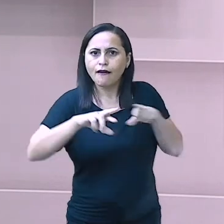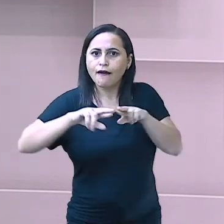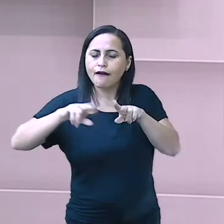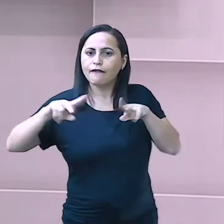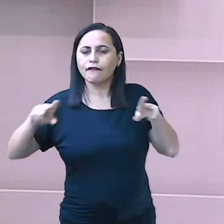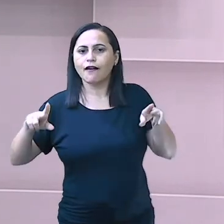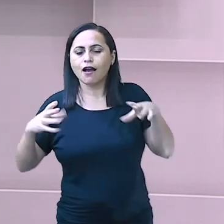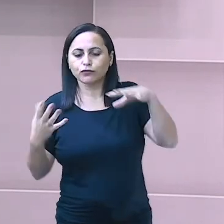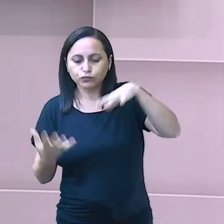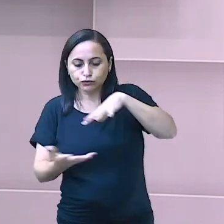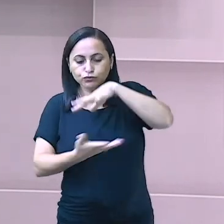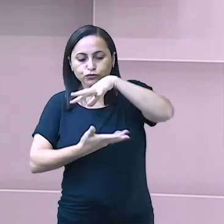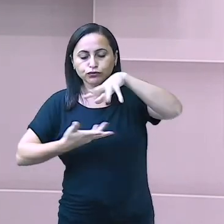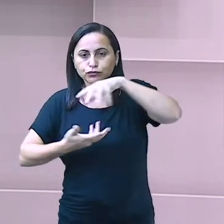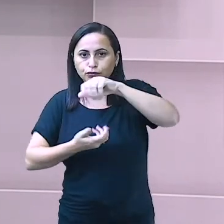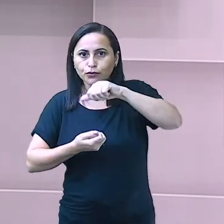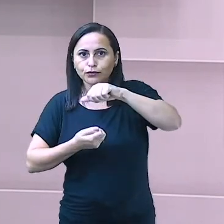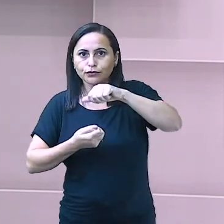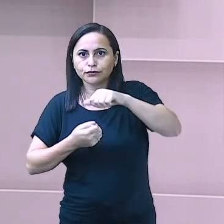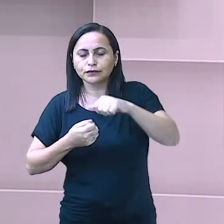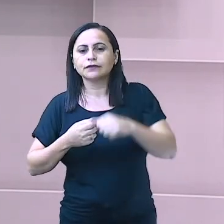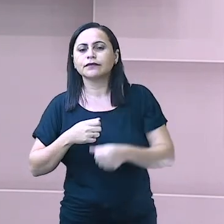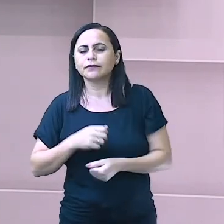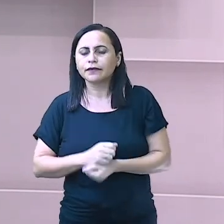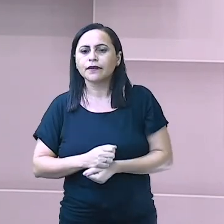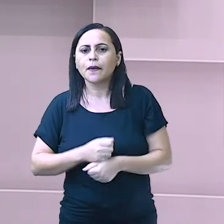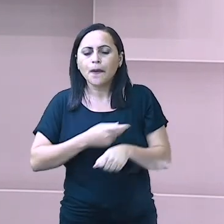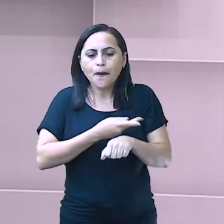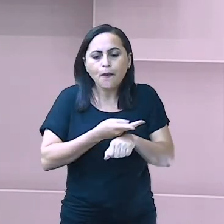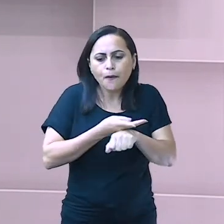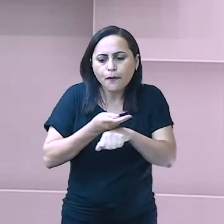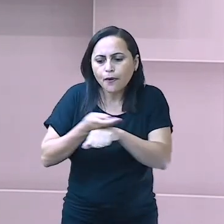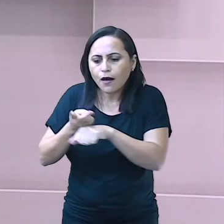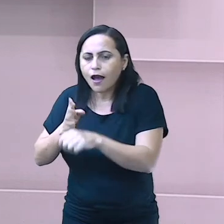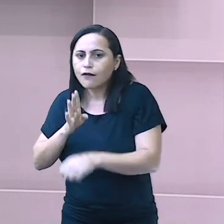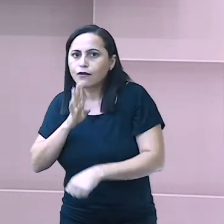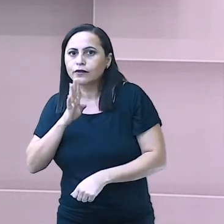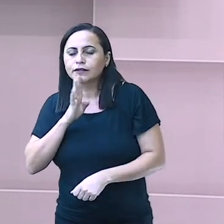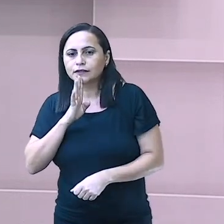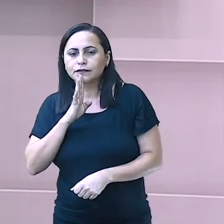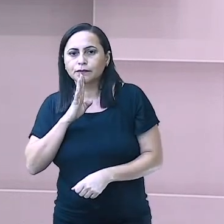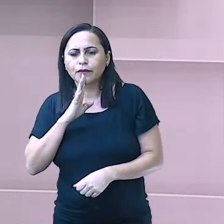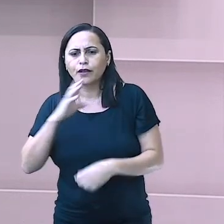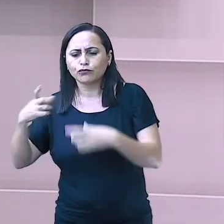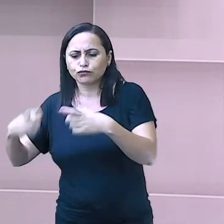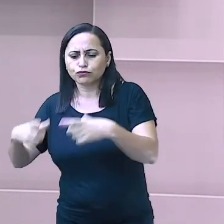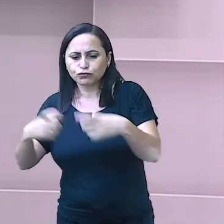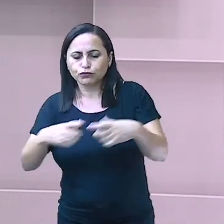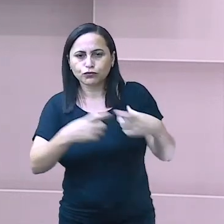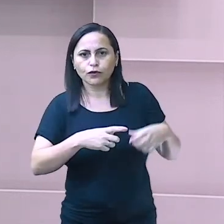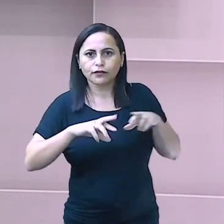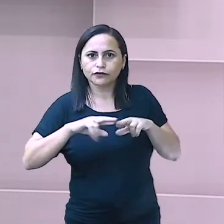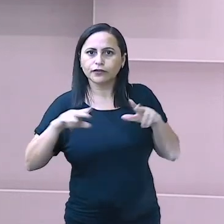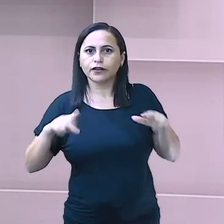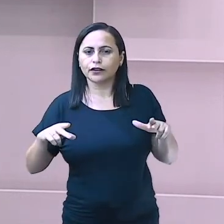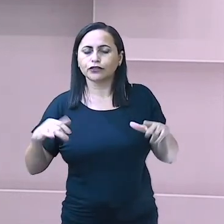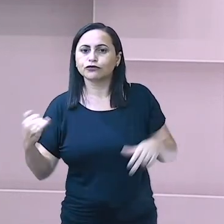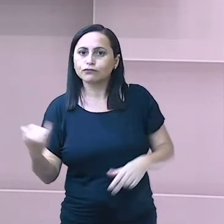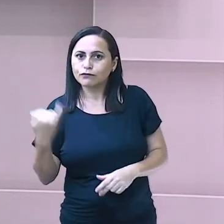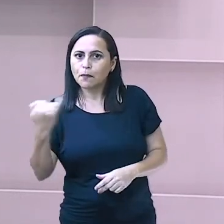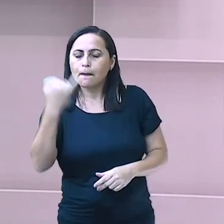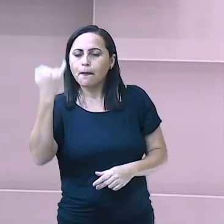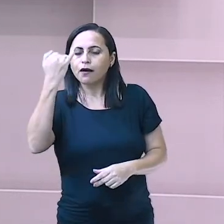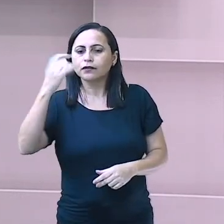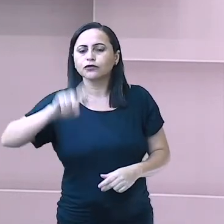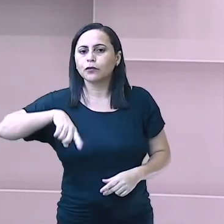buscar conhecimento, ao desbravar outros lugares, a gente consegue perceber aqui que foi importante para que outras cidades,